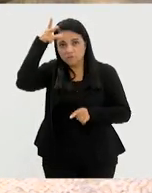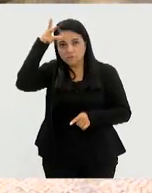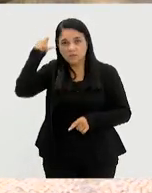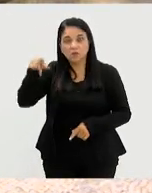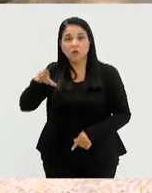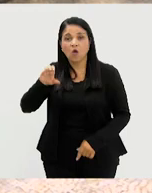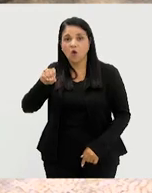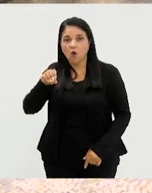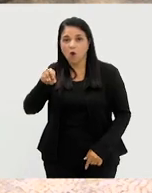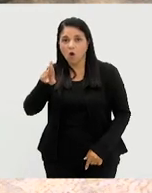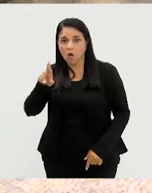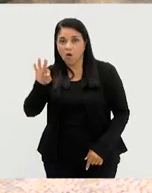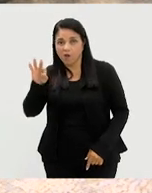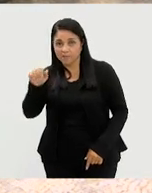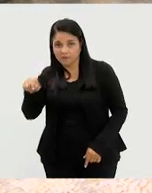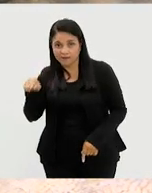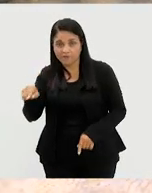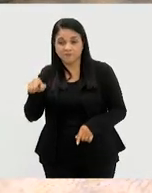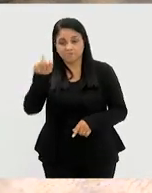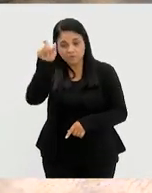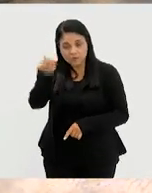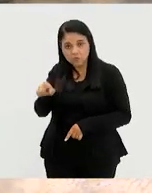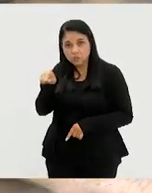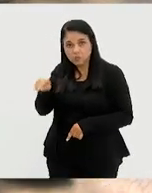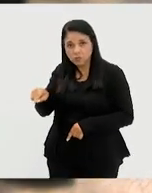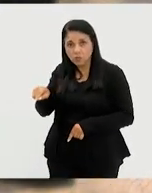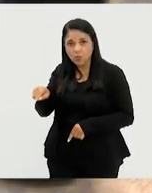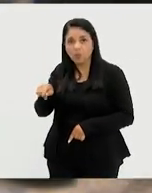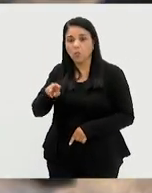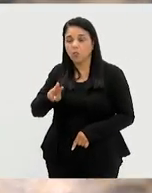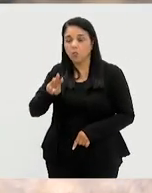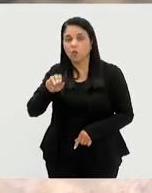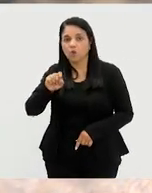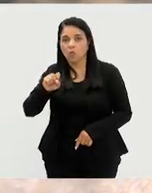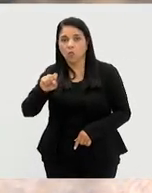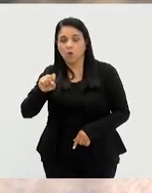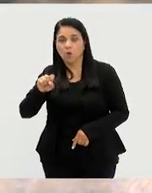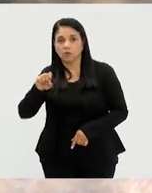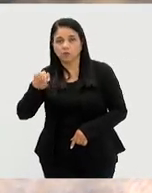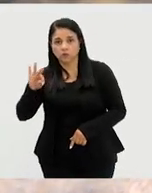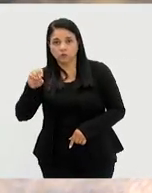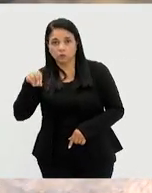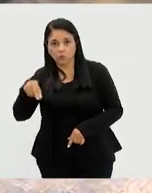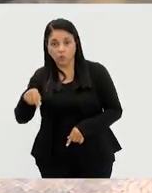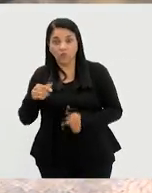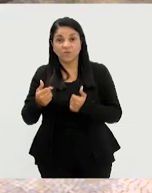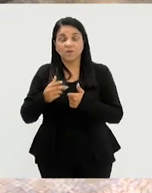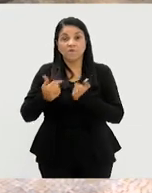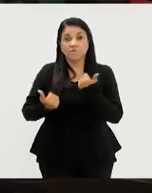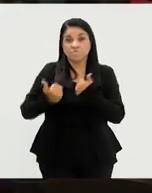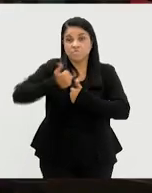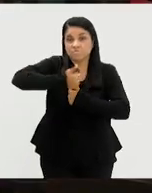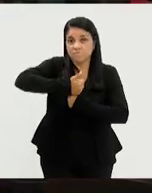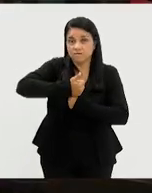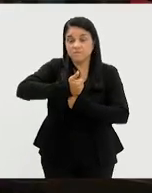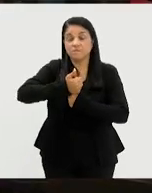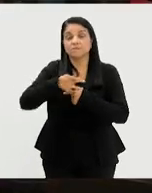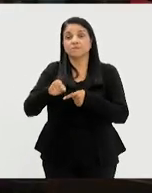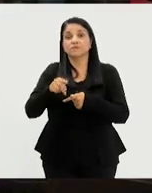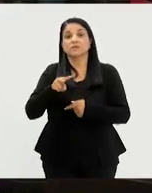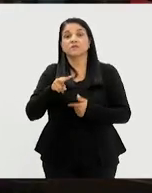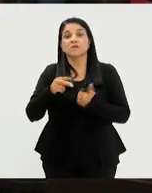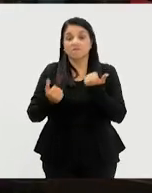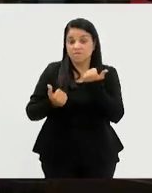domínio daquela figura folclórica que se chama Siqueira vicepresidente do PT o quaquá Maricá está